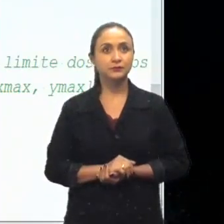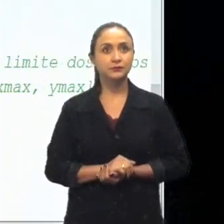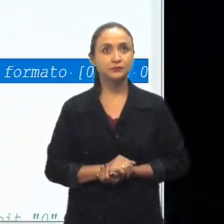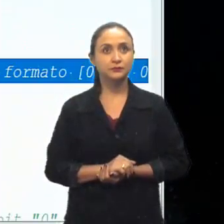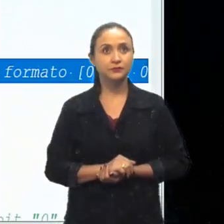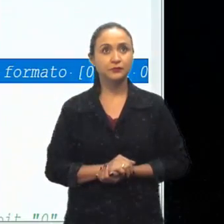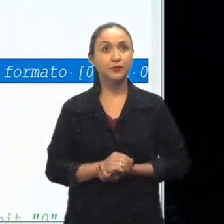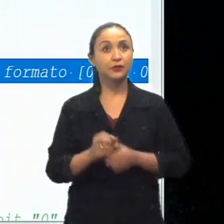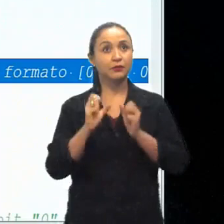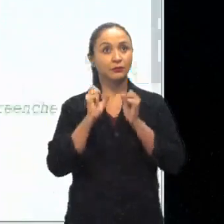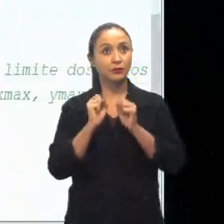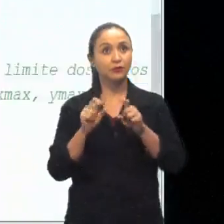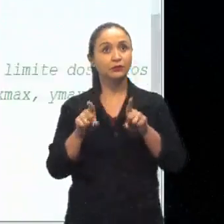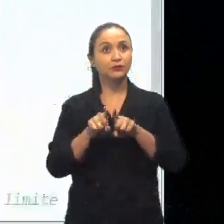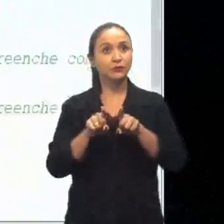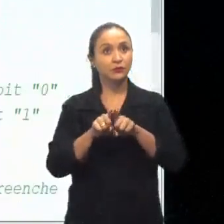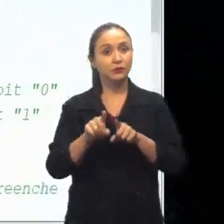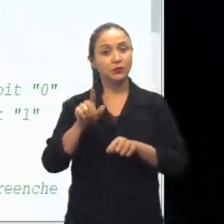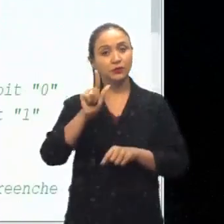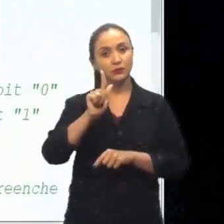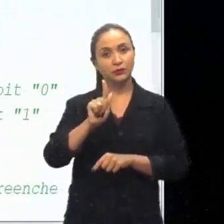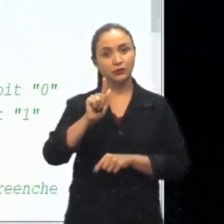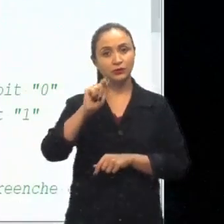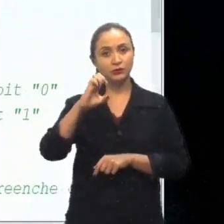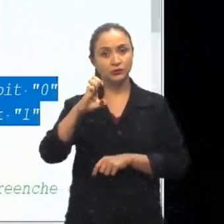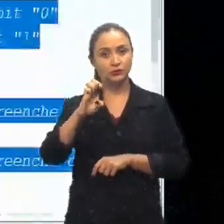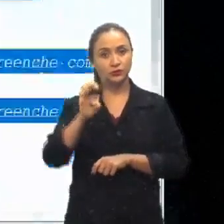E posso pegar a parte de geração de ondas